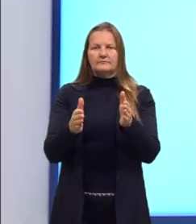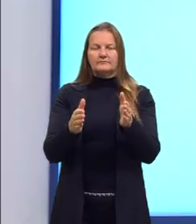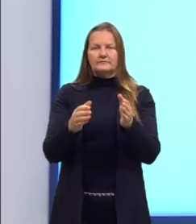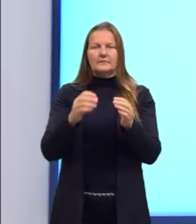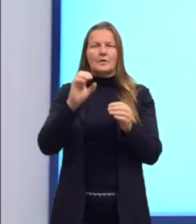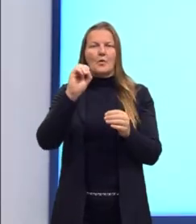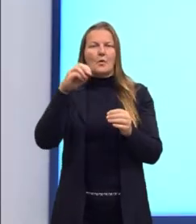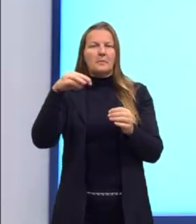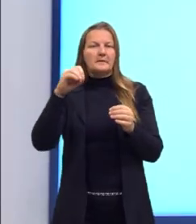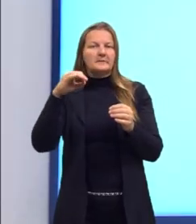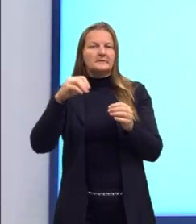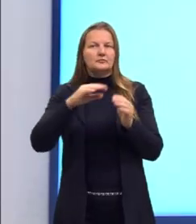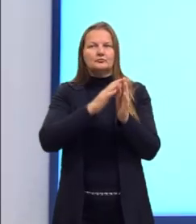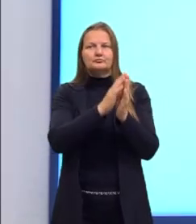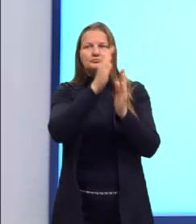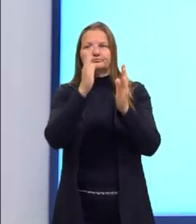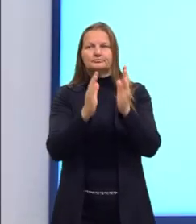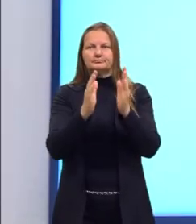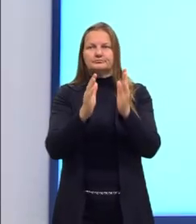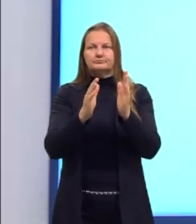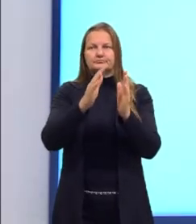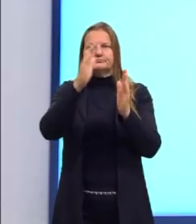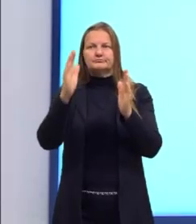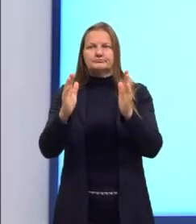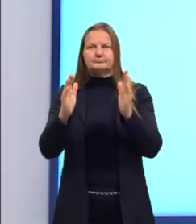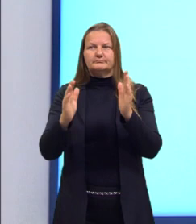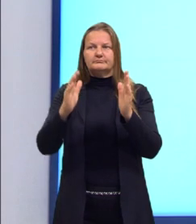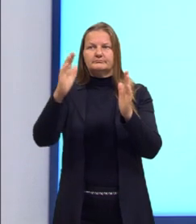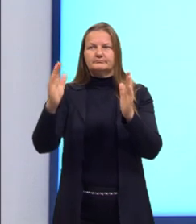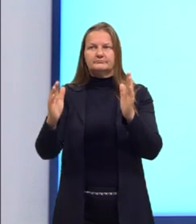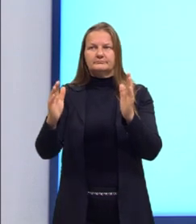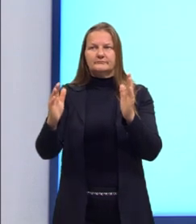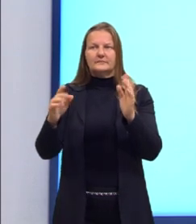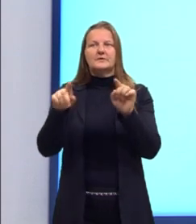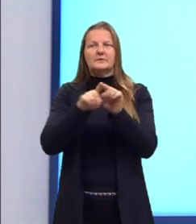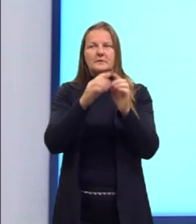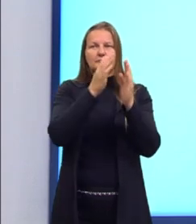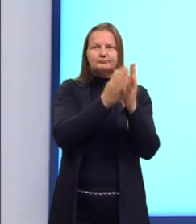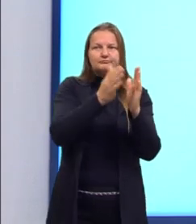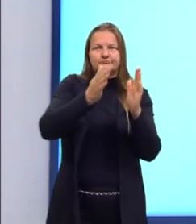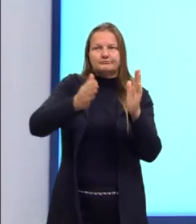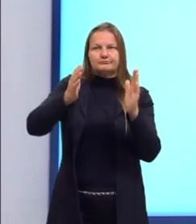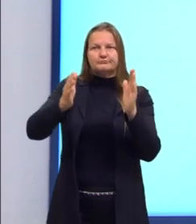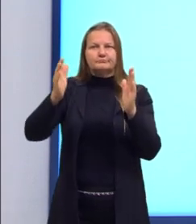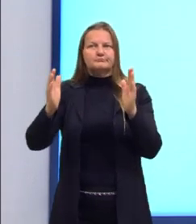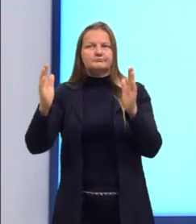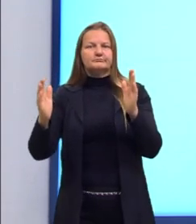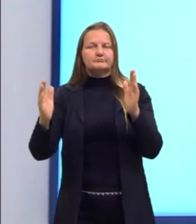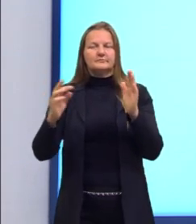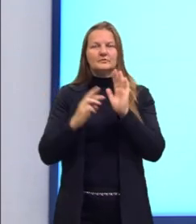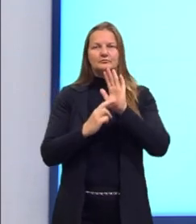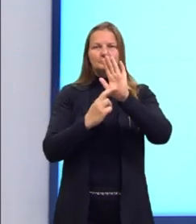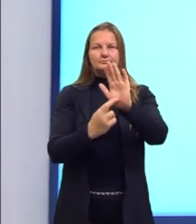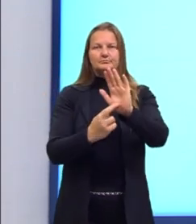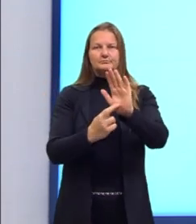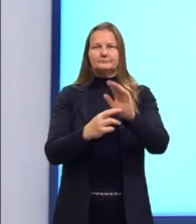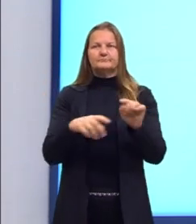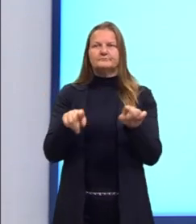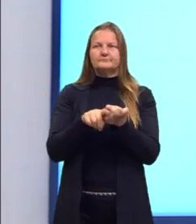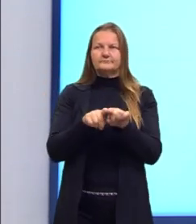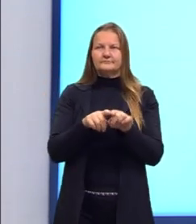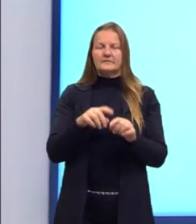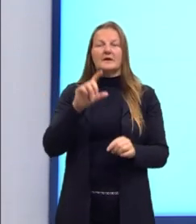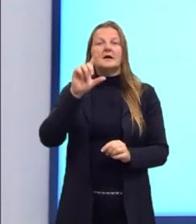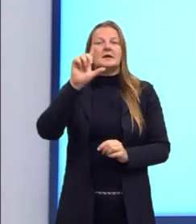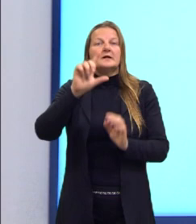em paralelo também tá então só simulando aqui para vocês verem a representação né um